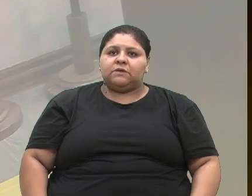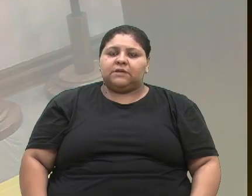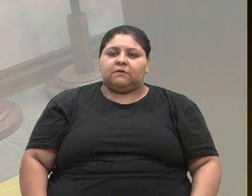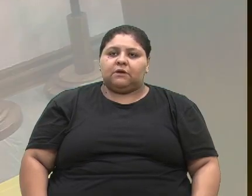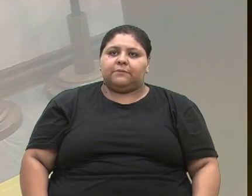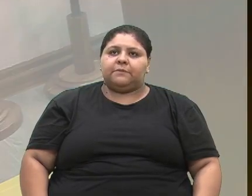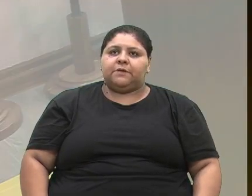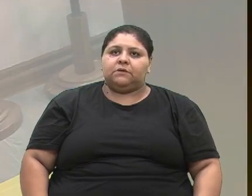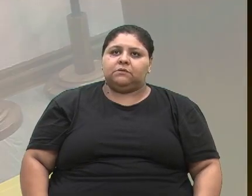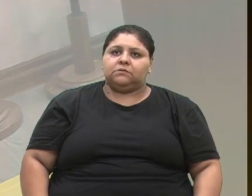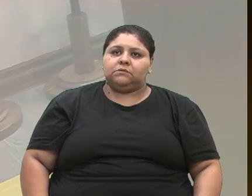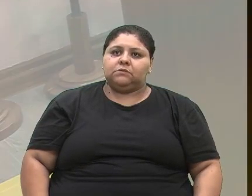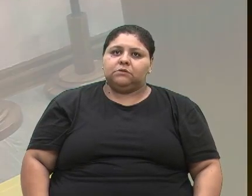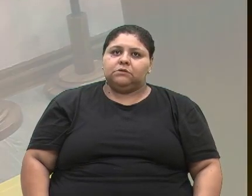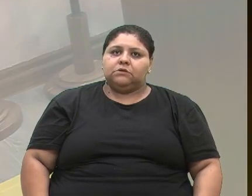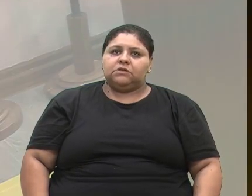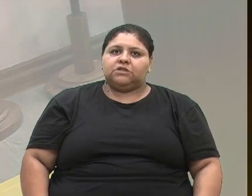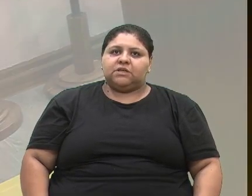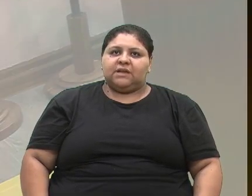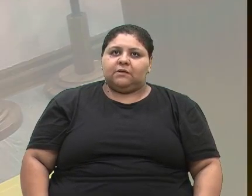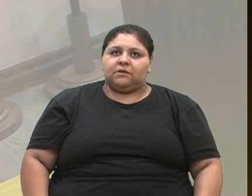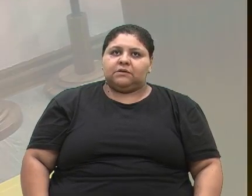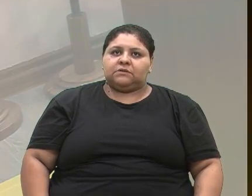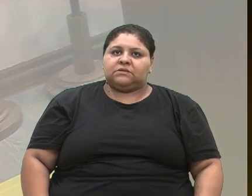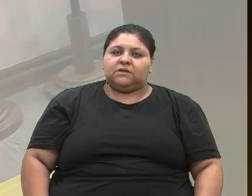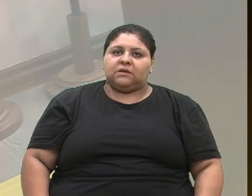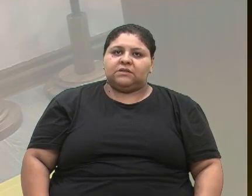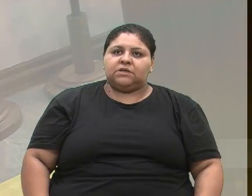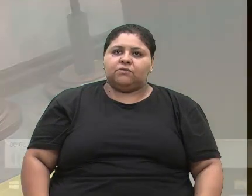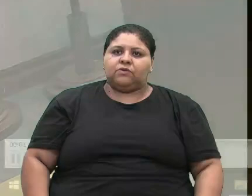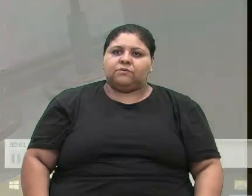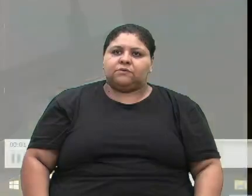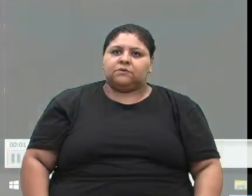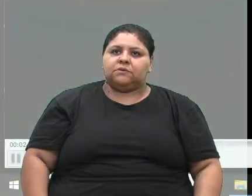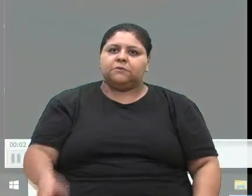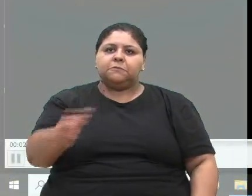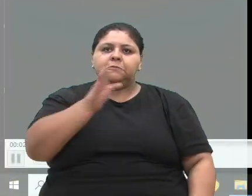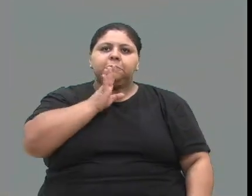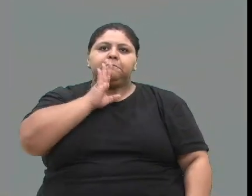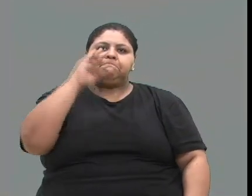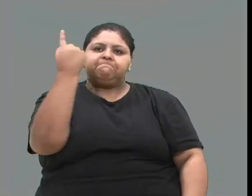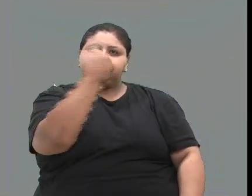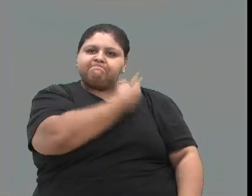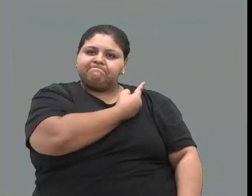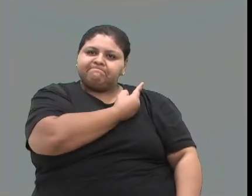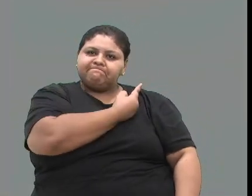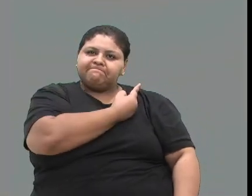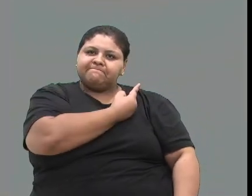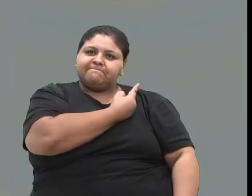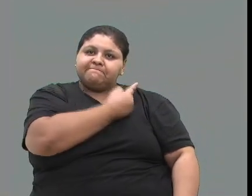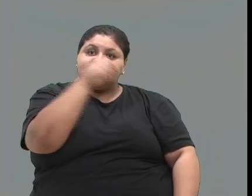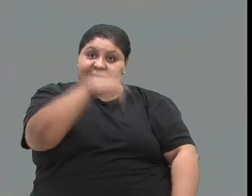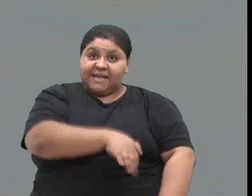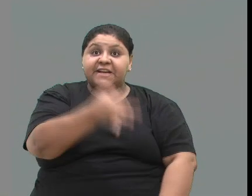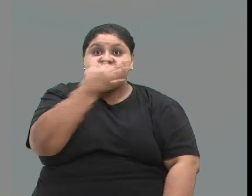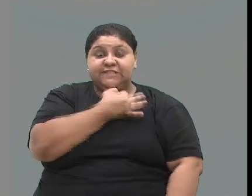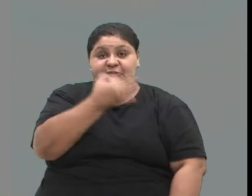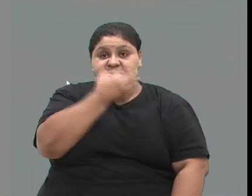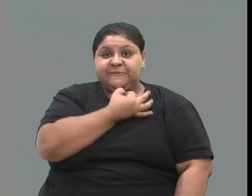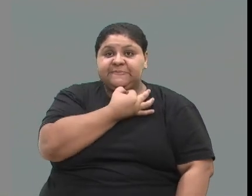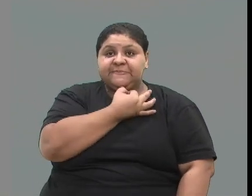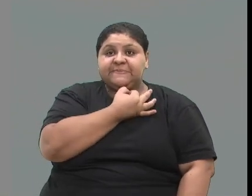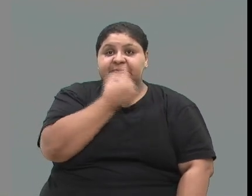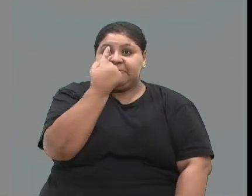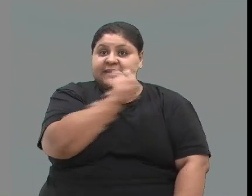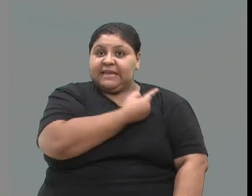significa efetivamente para as entidades que são beneficiadas. Você conhece o Lar da Velhice São Francisco de Assis, em Caxias do Sul? Aqui